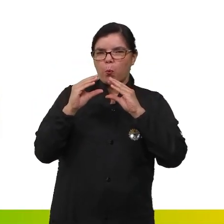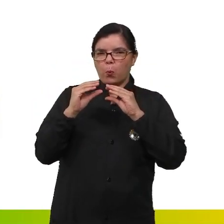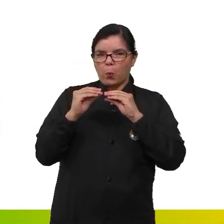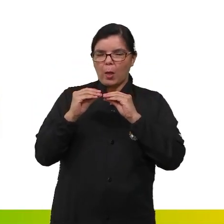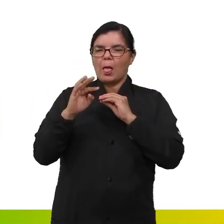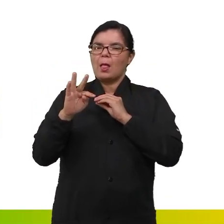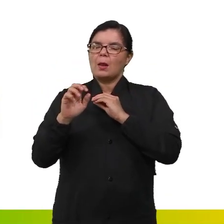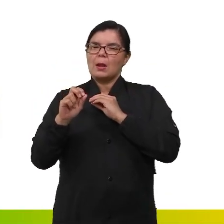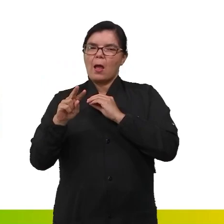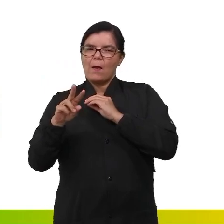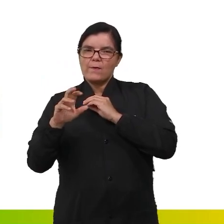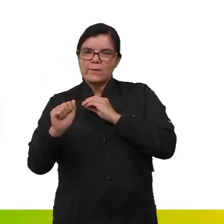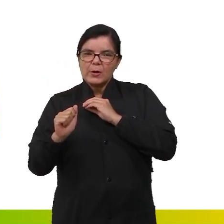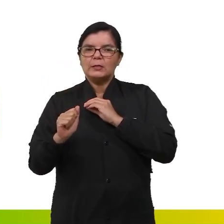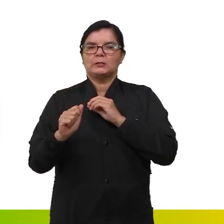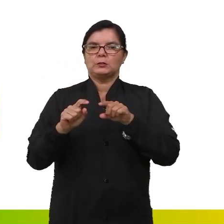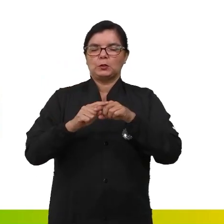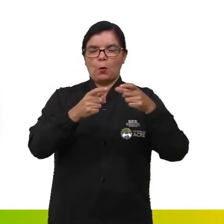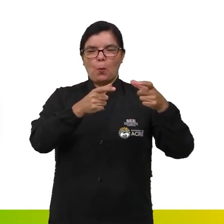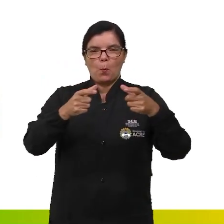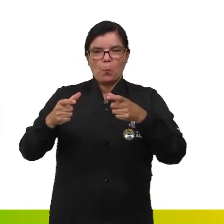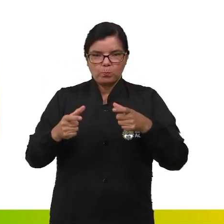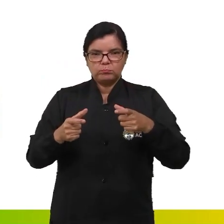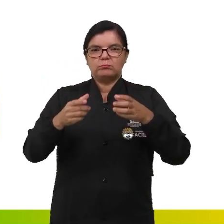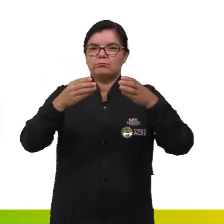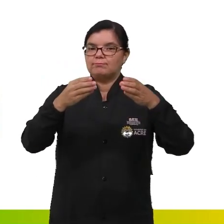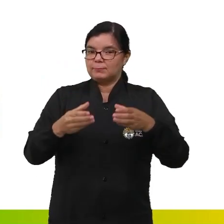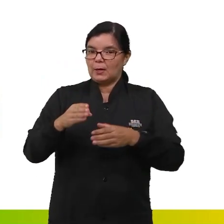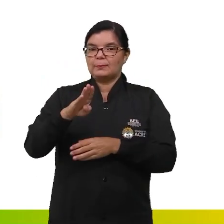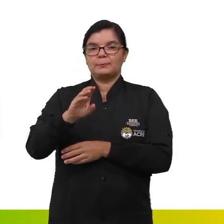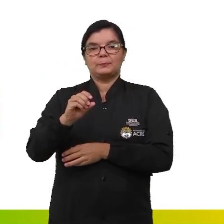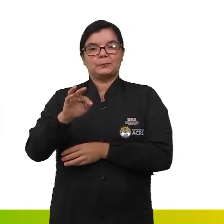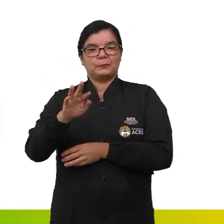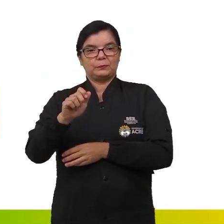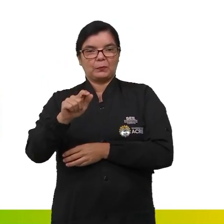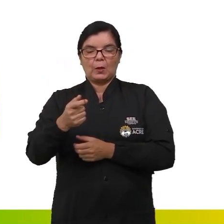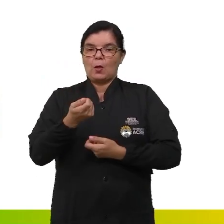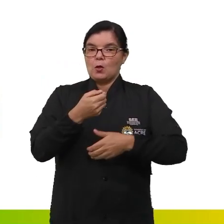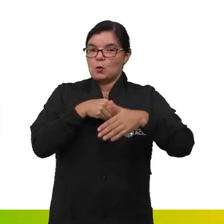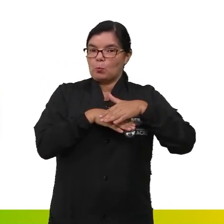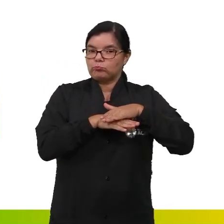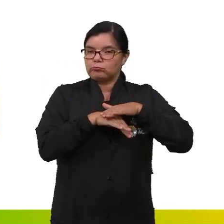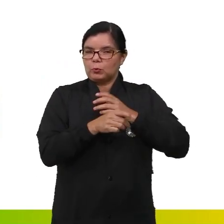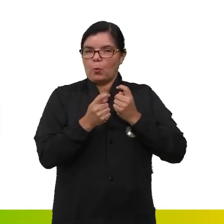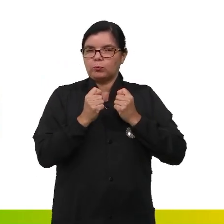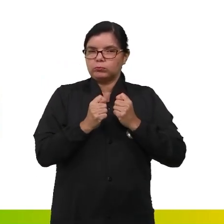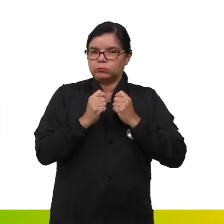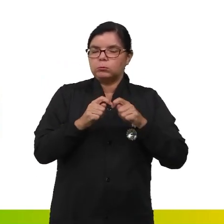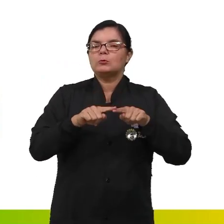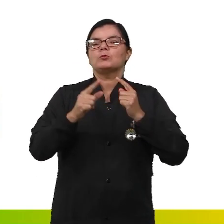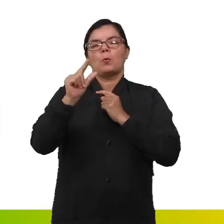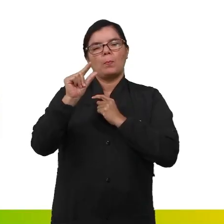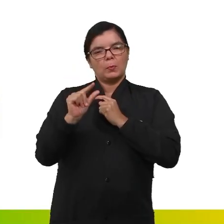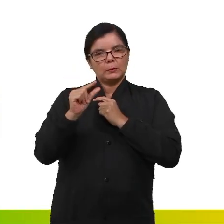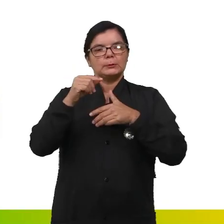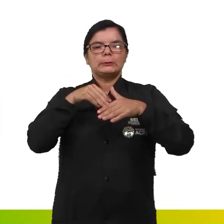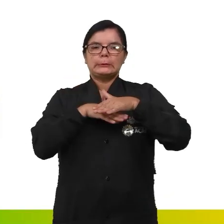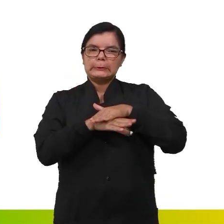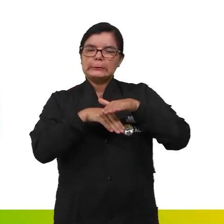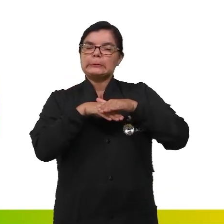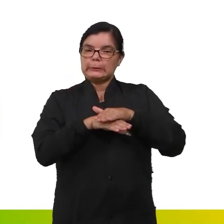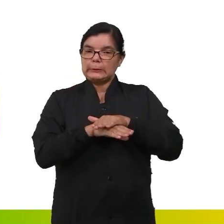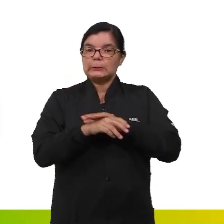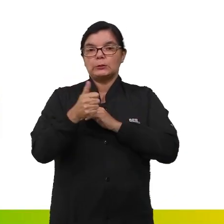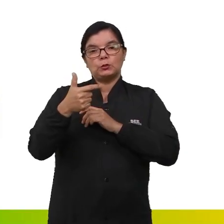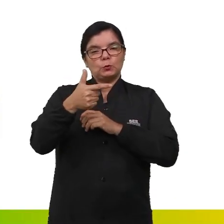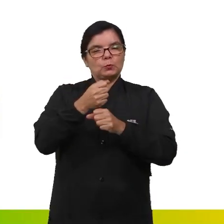nos refolhos do bairro Botafogo. E tanto economizou por pouco que ganhara nessa dúzia de